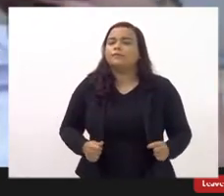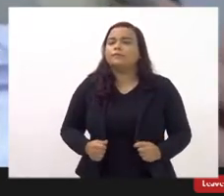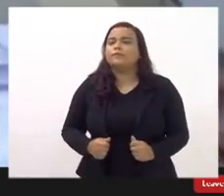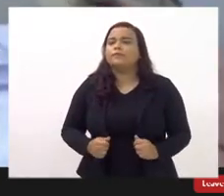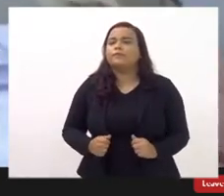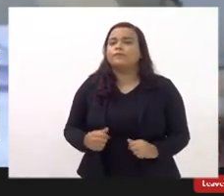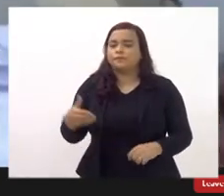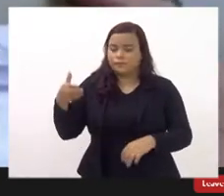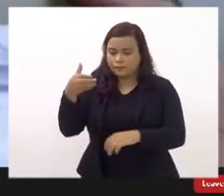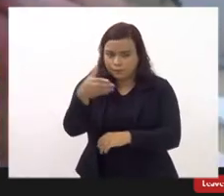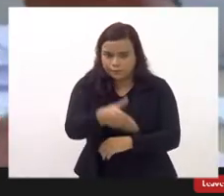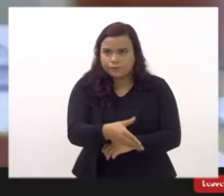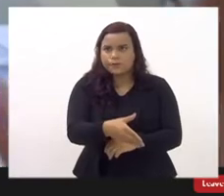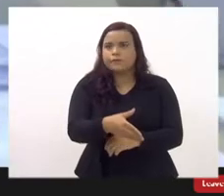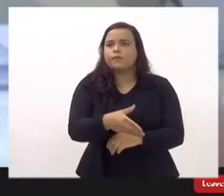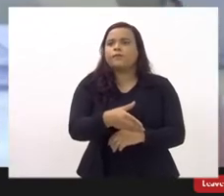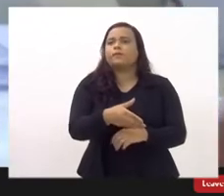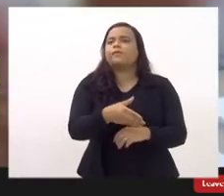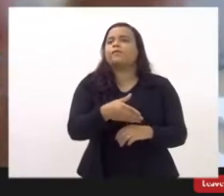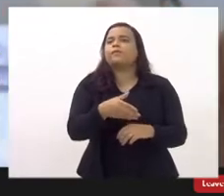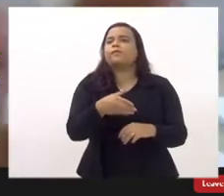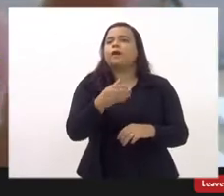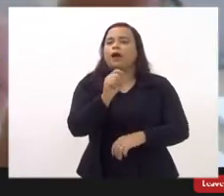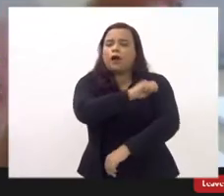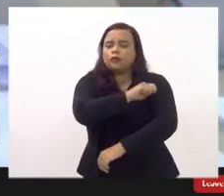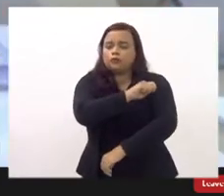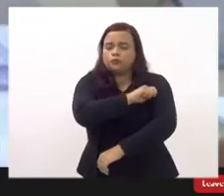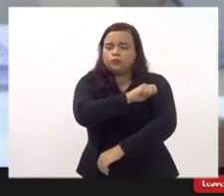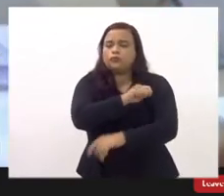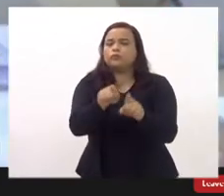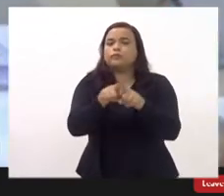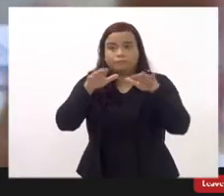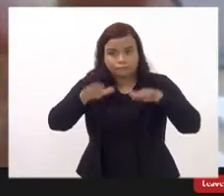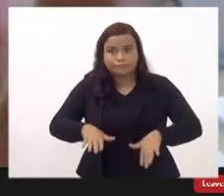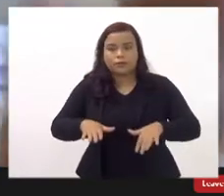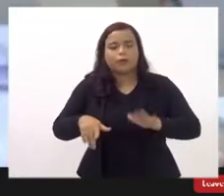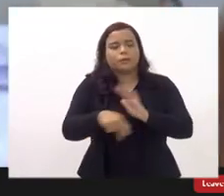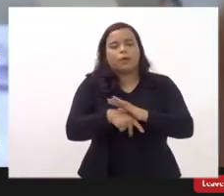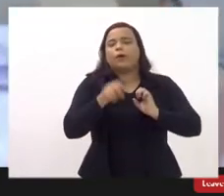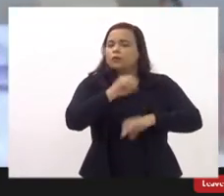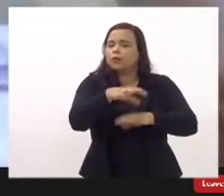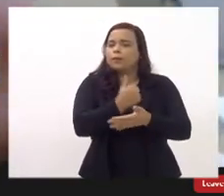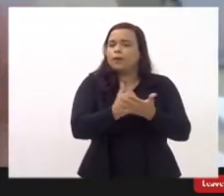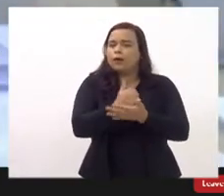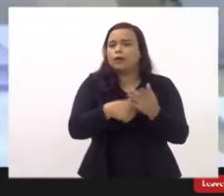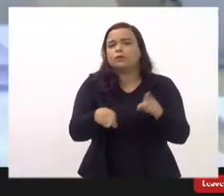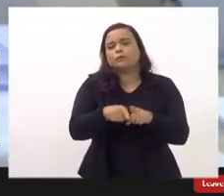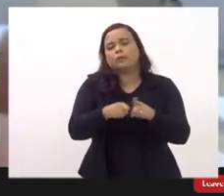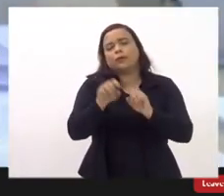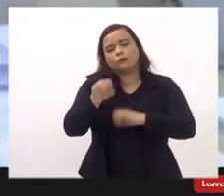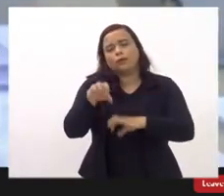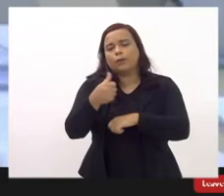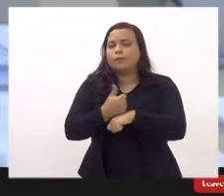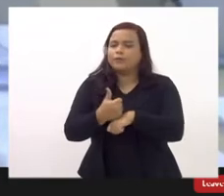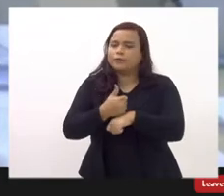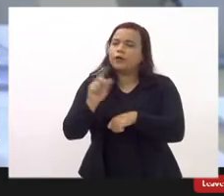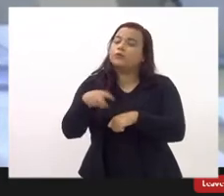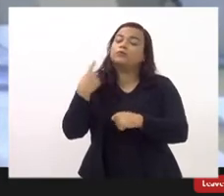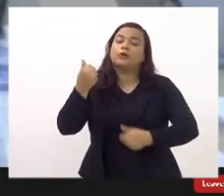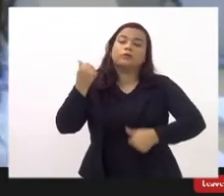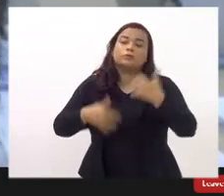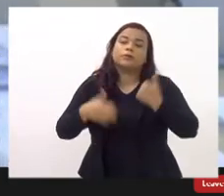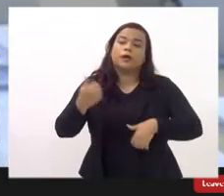permanência para os estudantes da educação básica e da educação profissional. E aí a gente está incluindo, óbvio que a gente aqui está